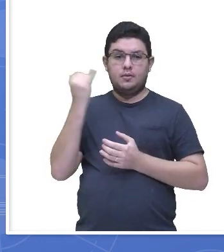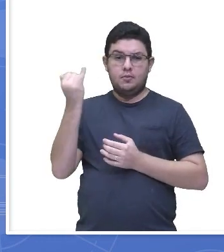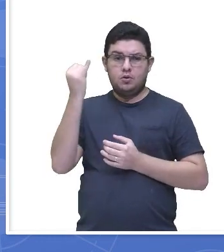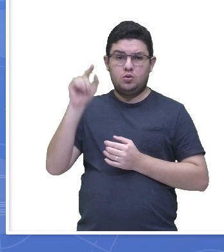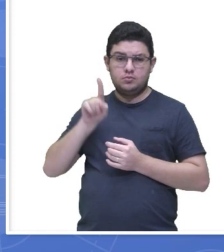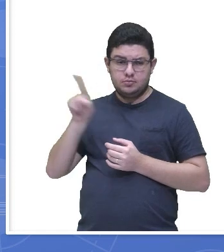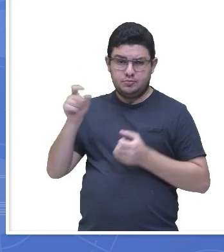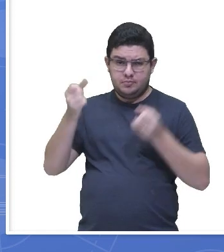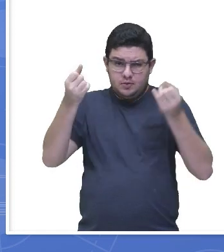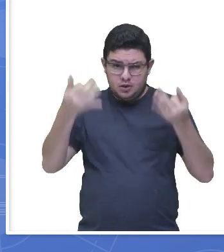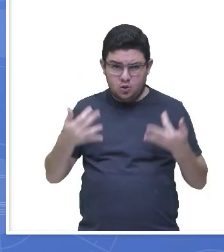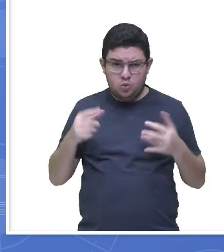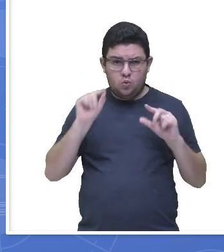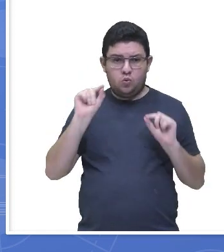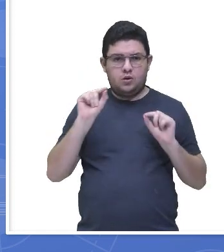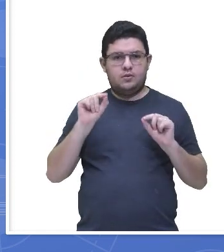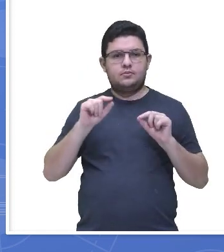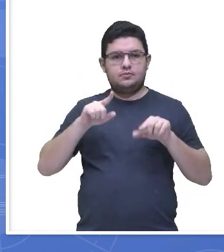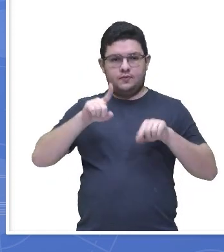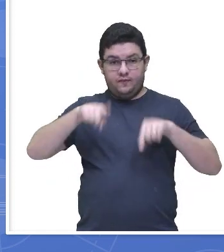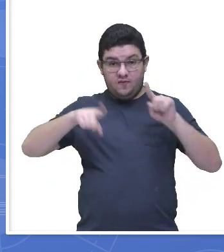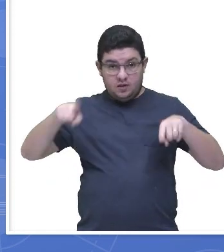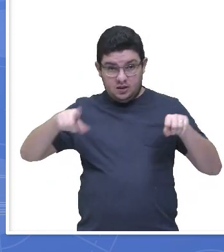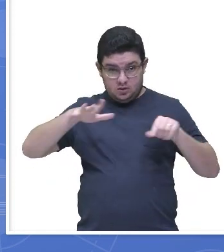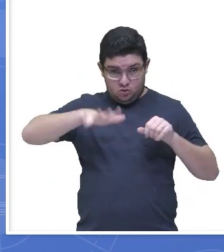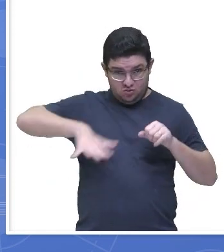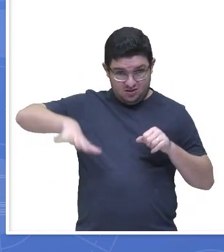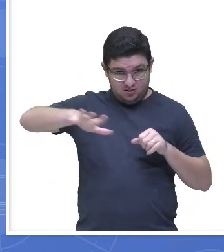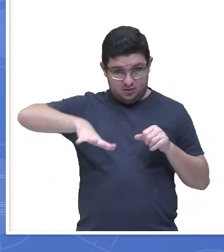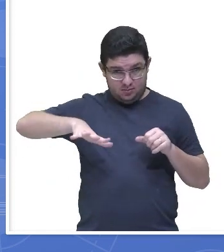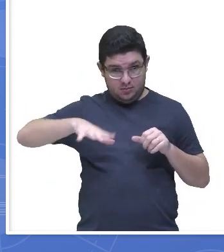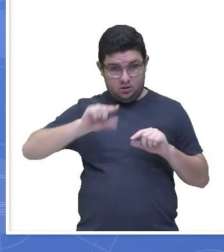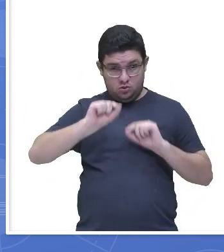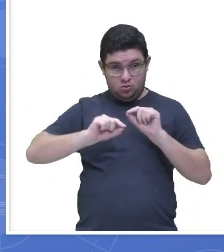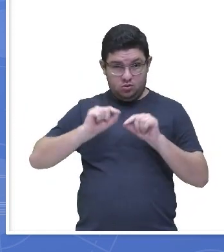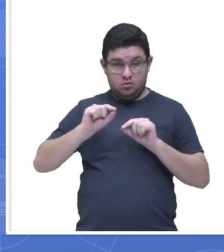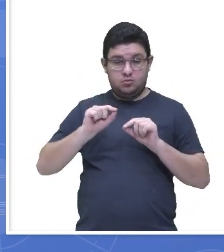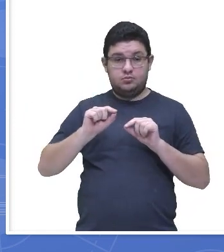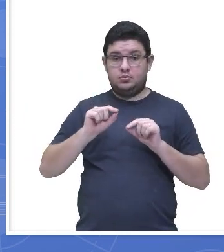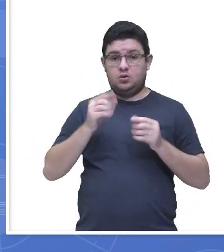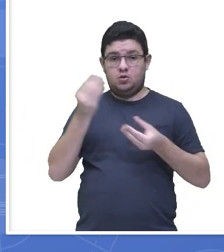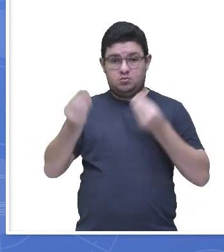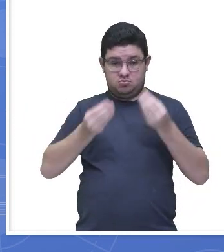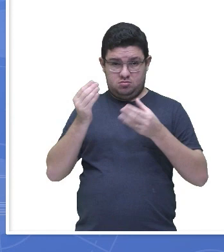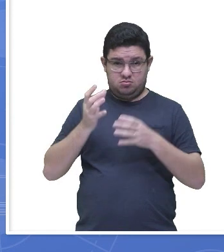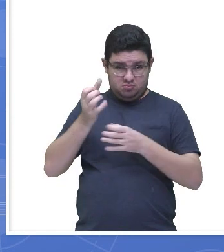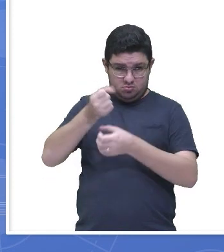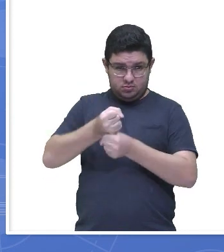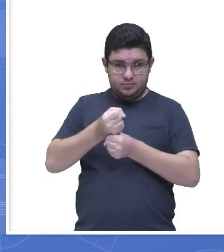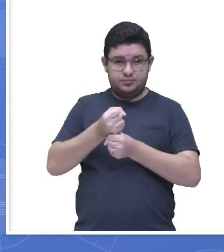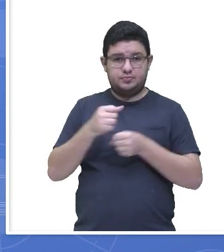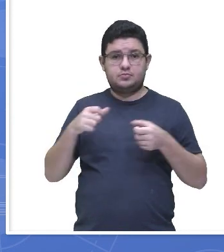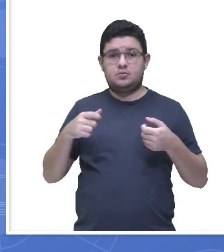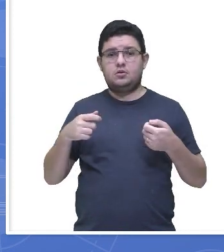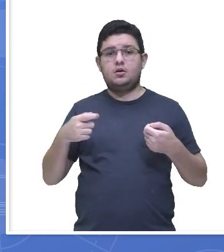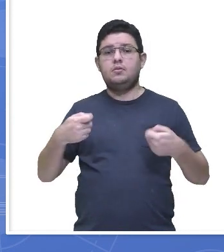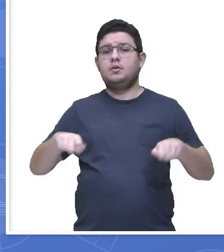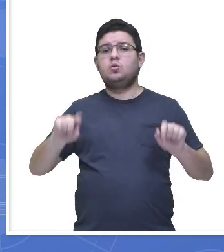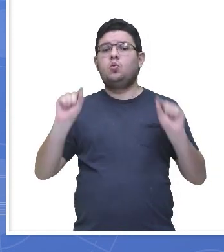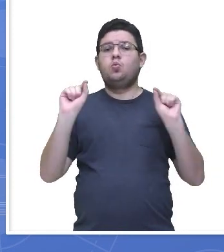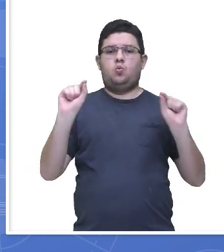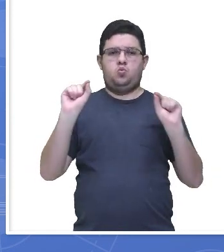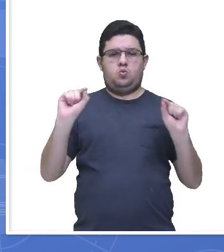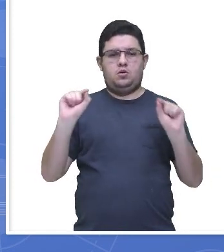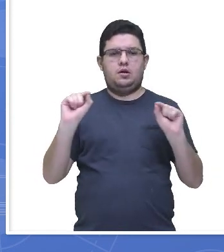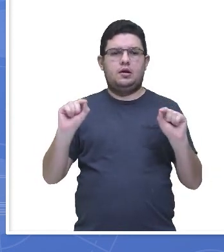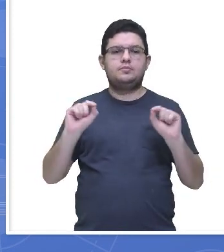a variação do espaço ou variação da posição ocorrida no gráfico, basta que eu calcule